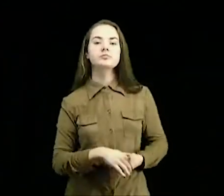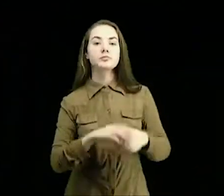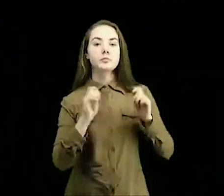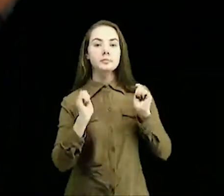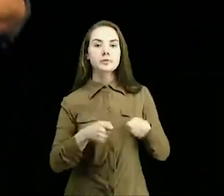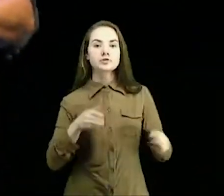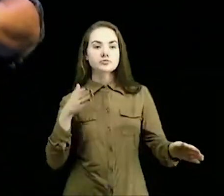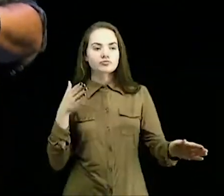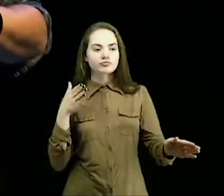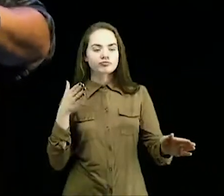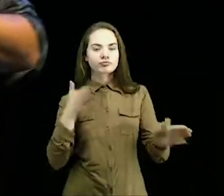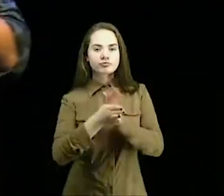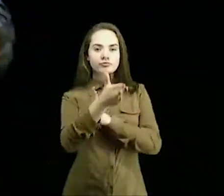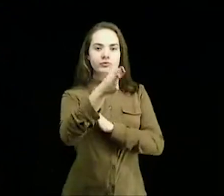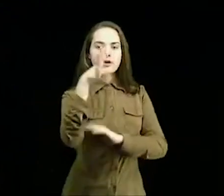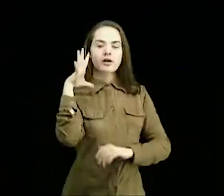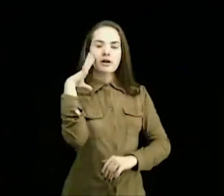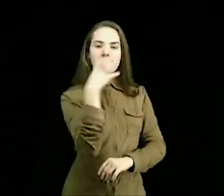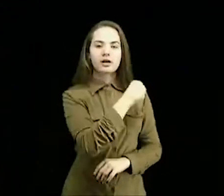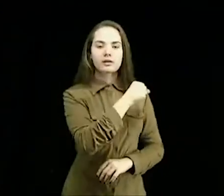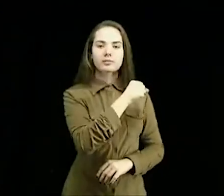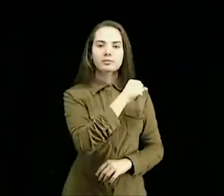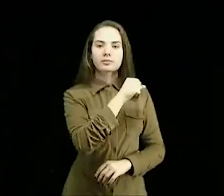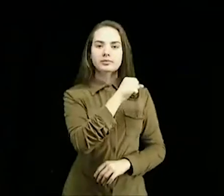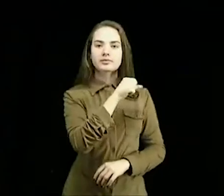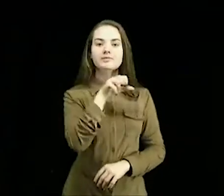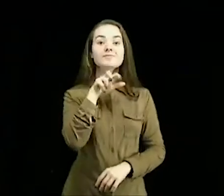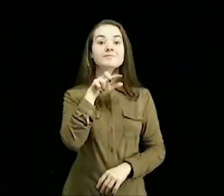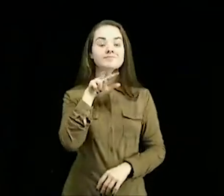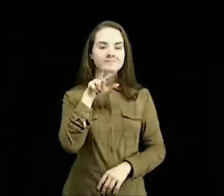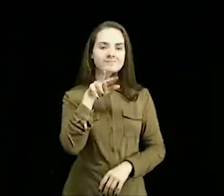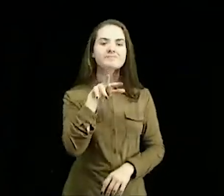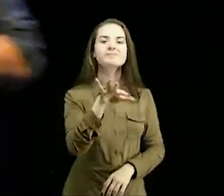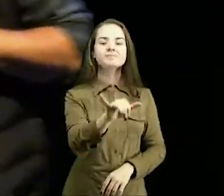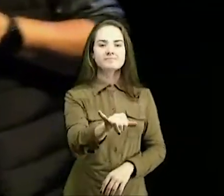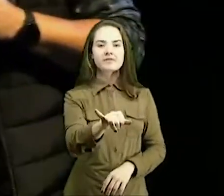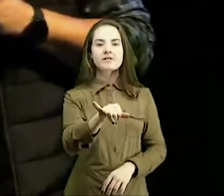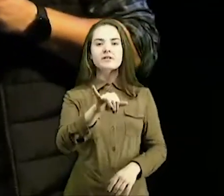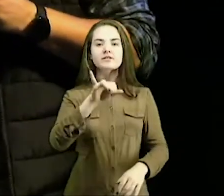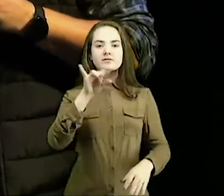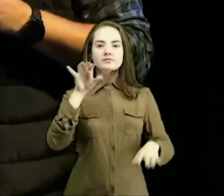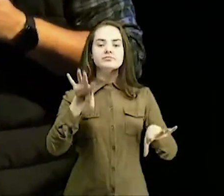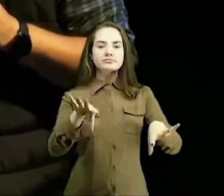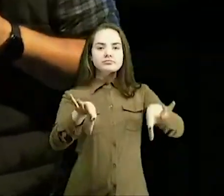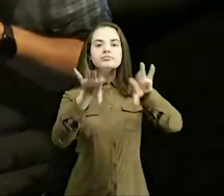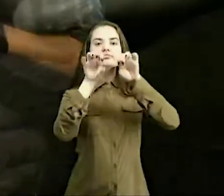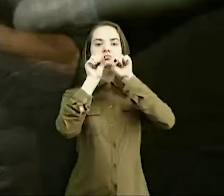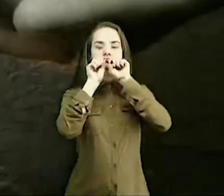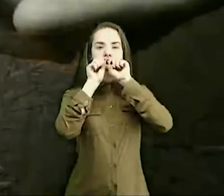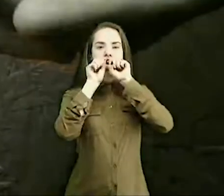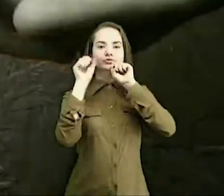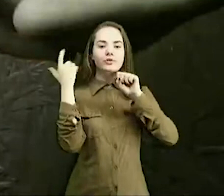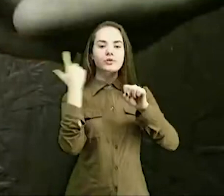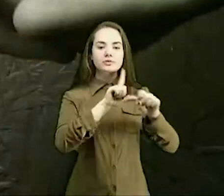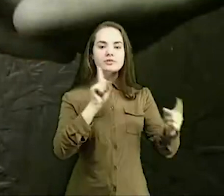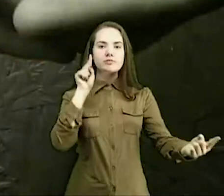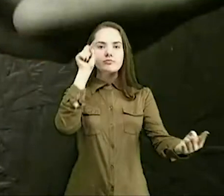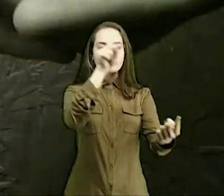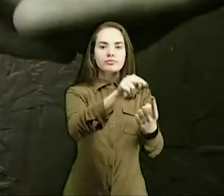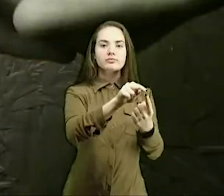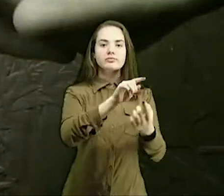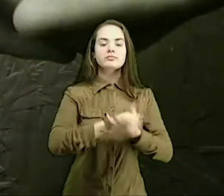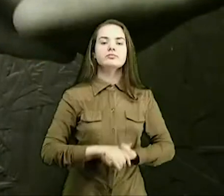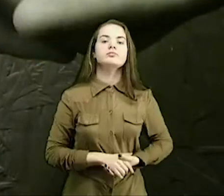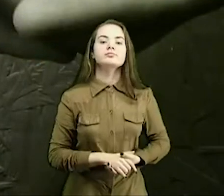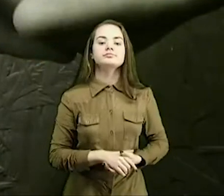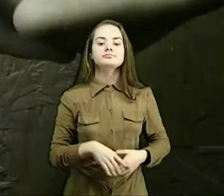homem relâmpago. Vai, a desgraça te alcança. Diz assim, ó, os teus céus